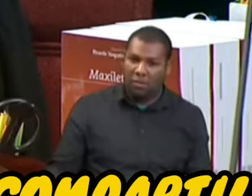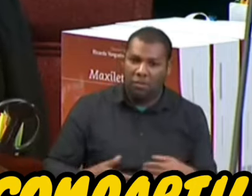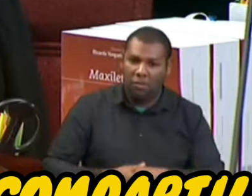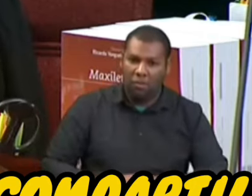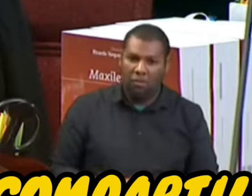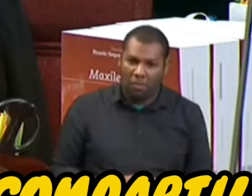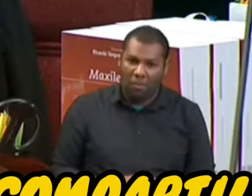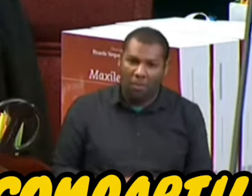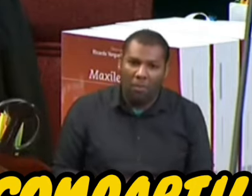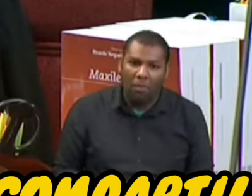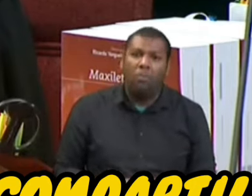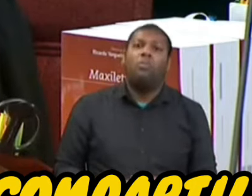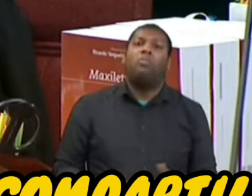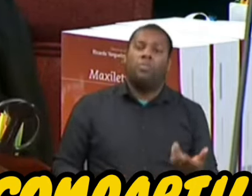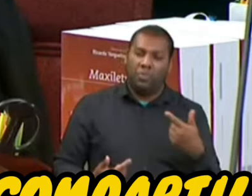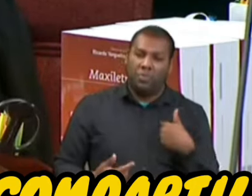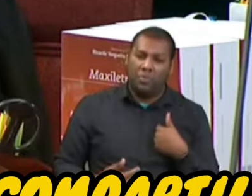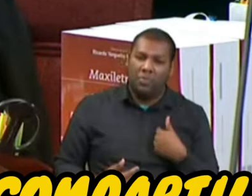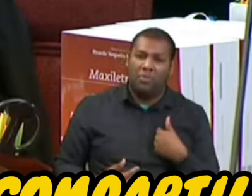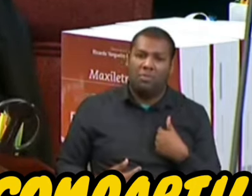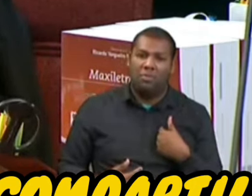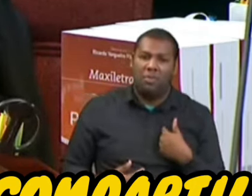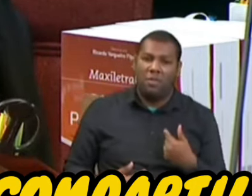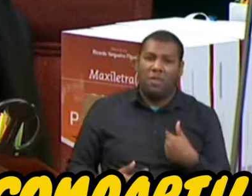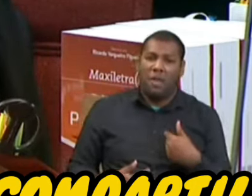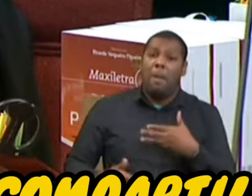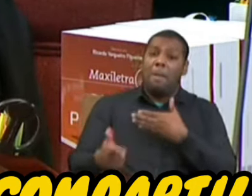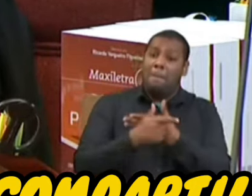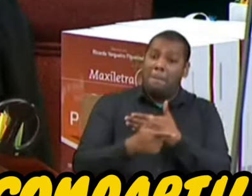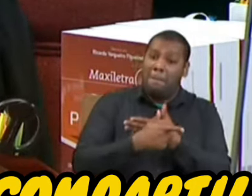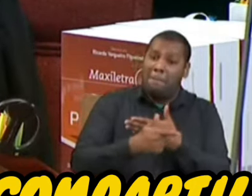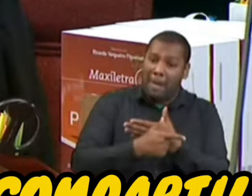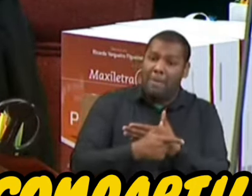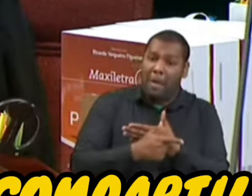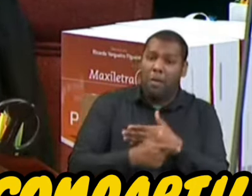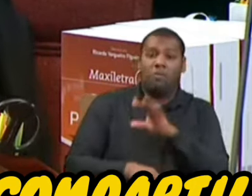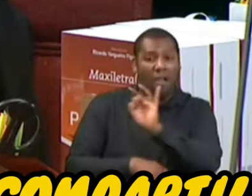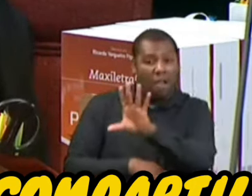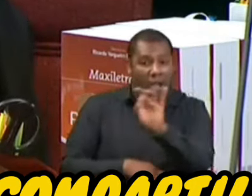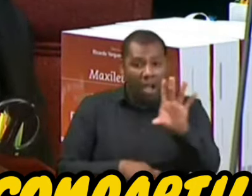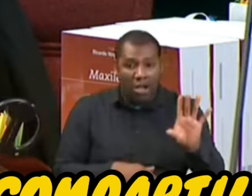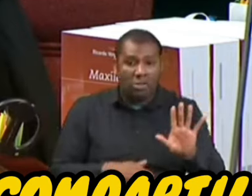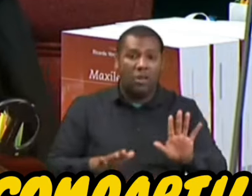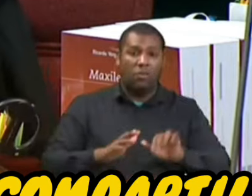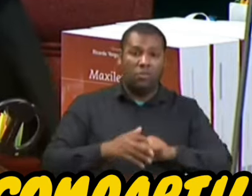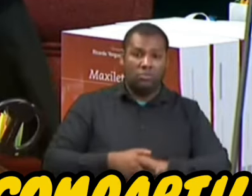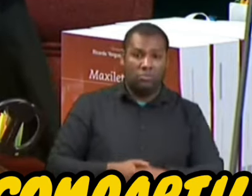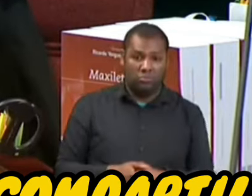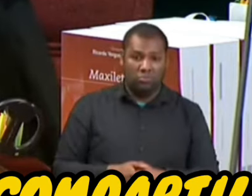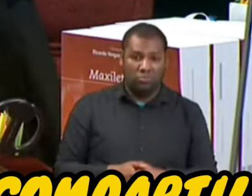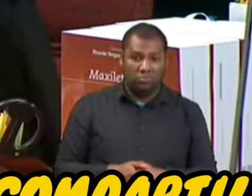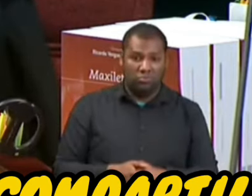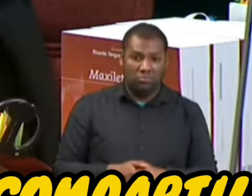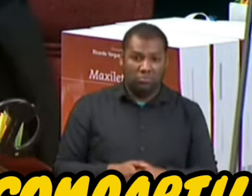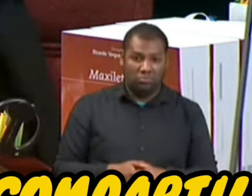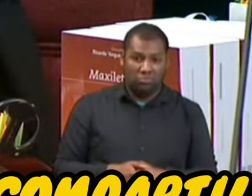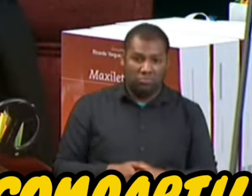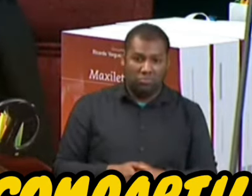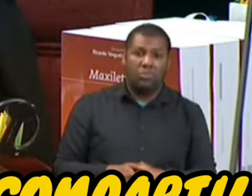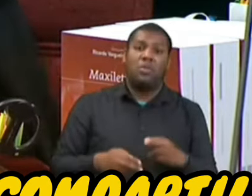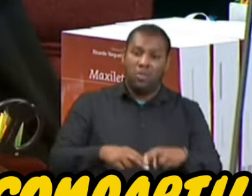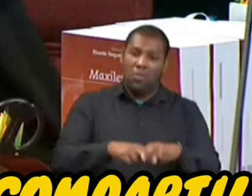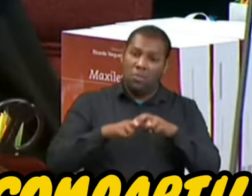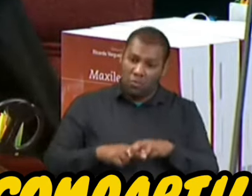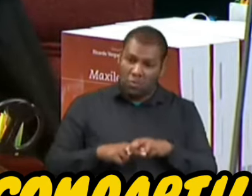considero que competência não é poder, é um dever. E o dever que não pode ser exercido por outro. É só por isso que eu